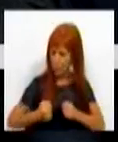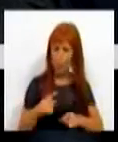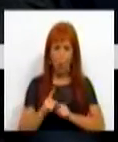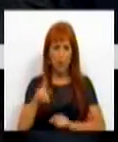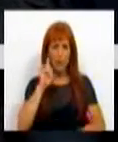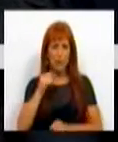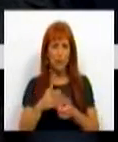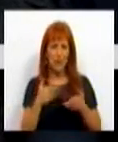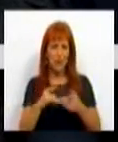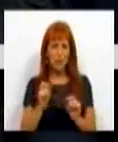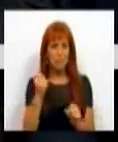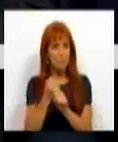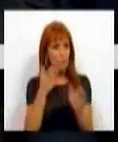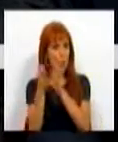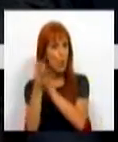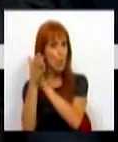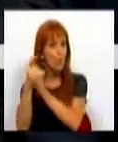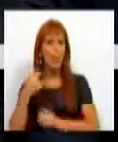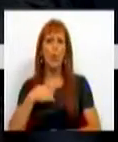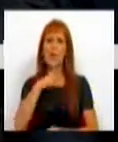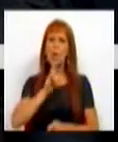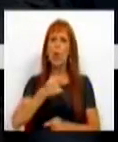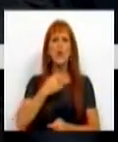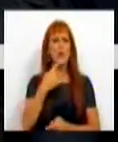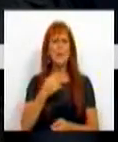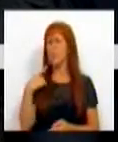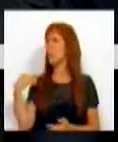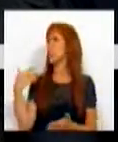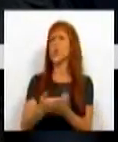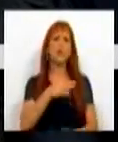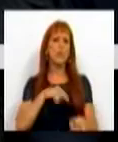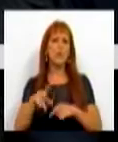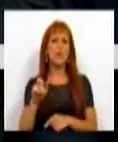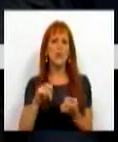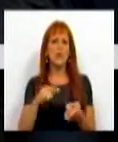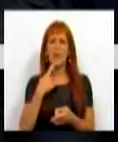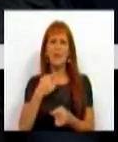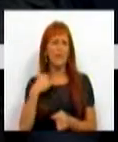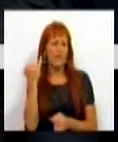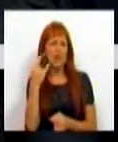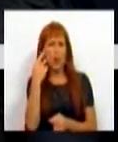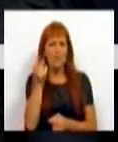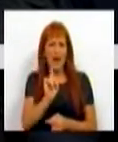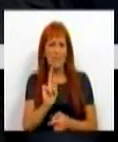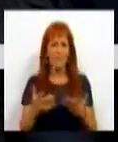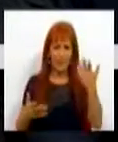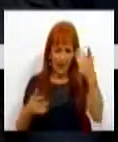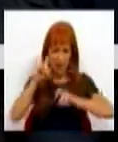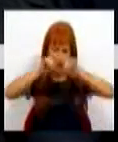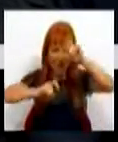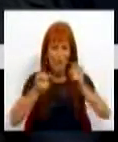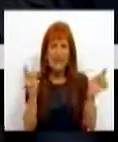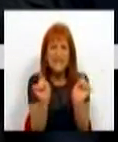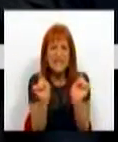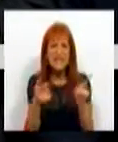aquilo que é fundamental, que é contribuírem para a criação de emprego. Eu queria dizer aquilo que estou a dizer há tanto tempo e que o senhor deputado António Costa e Silva finge que não vê, que é este